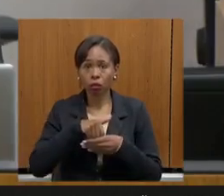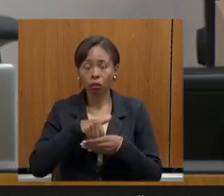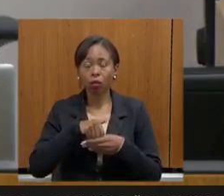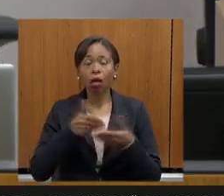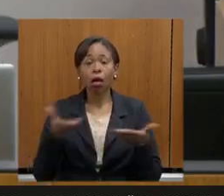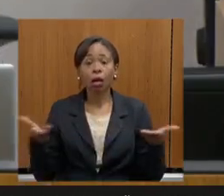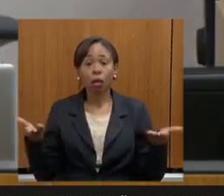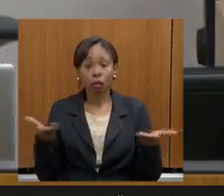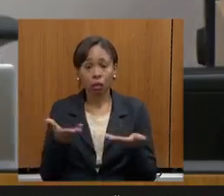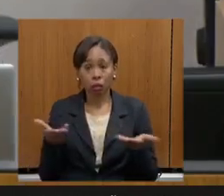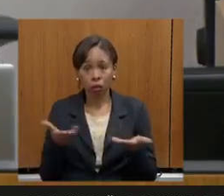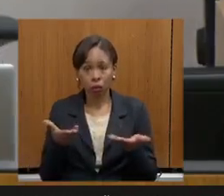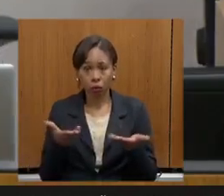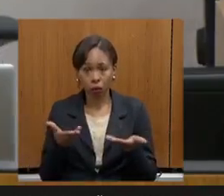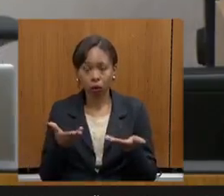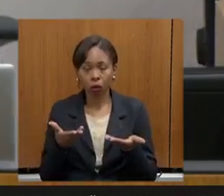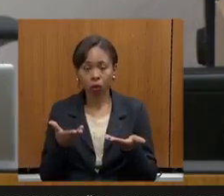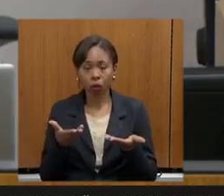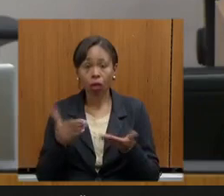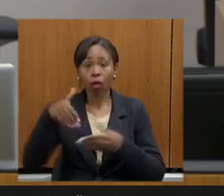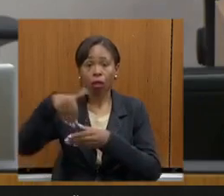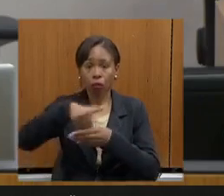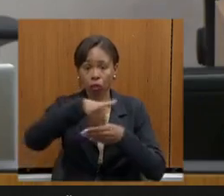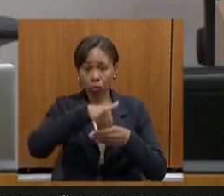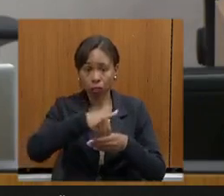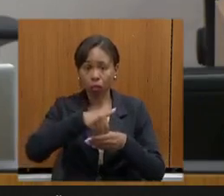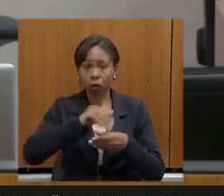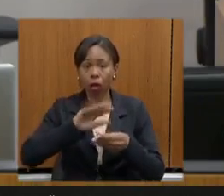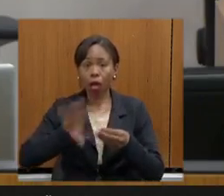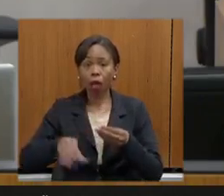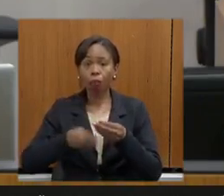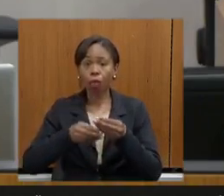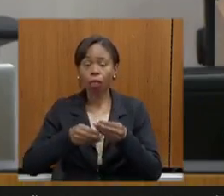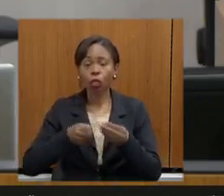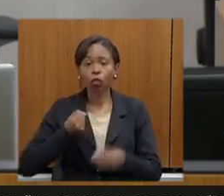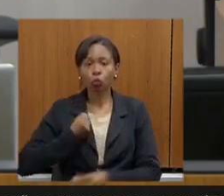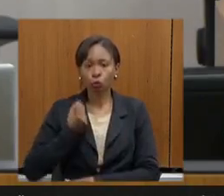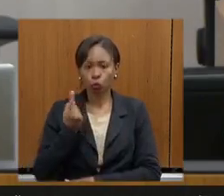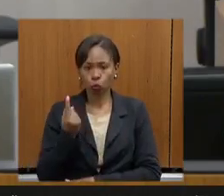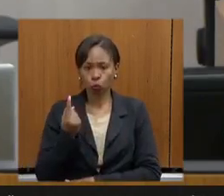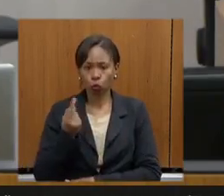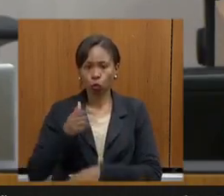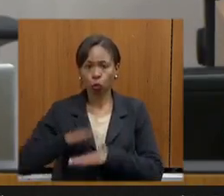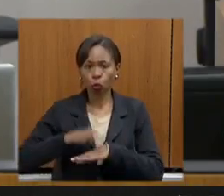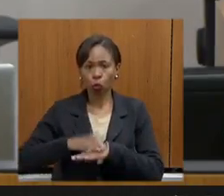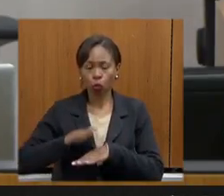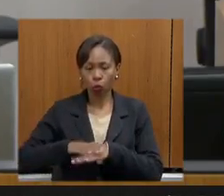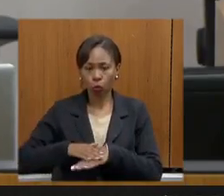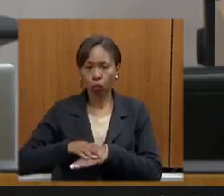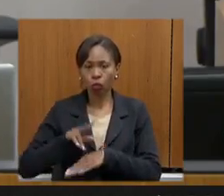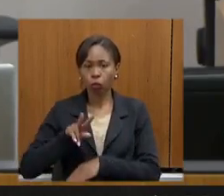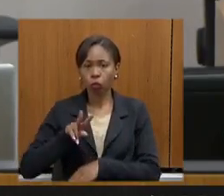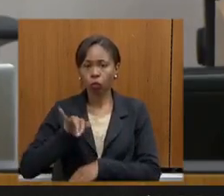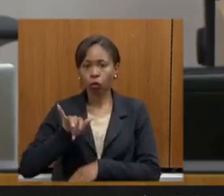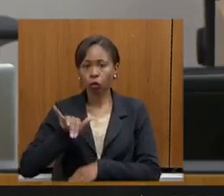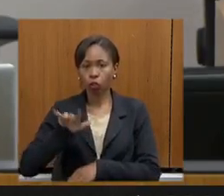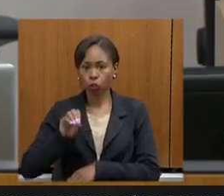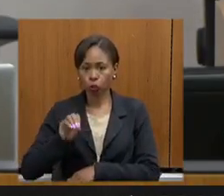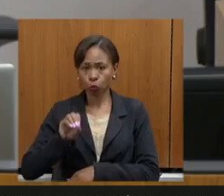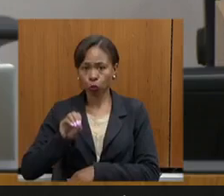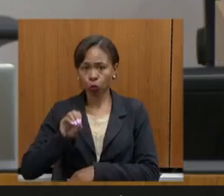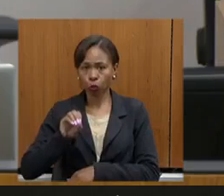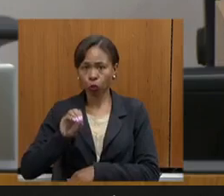e agora coloco em votação a emenda nº 1 de autoria do deputado Virgílio Guimarães